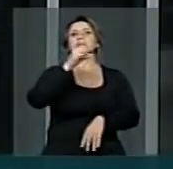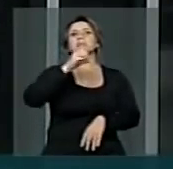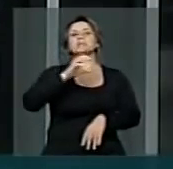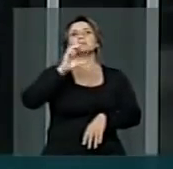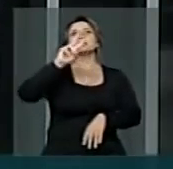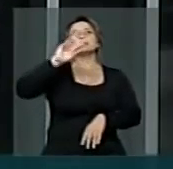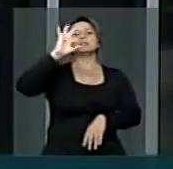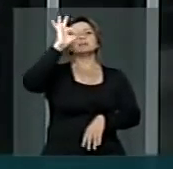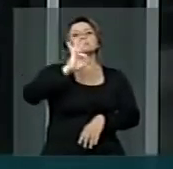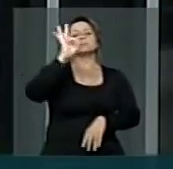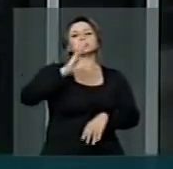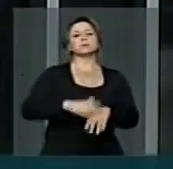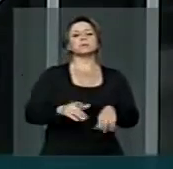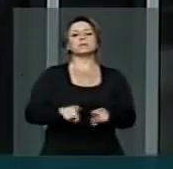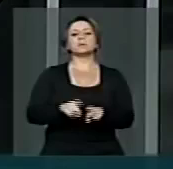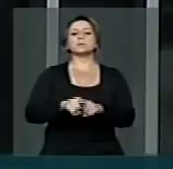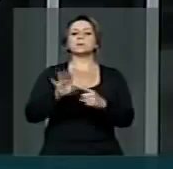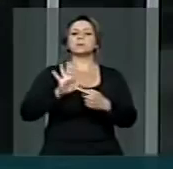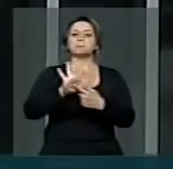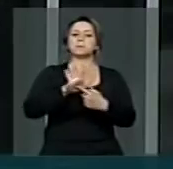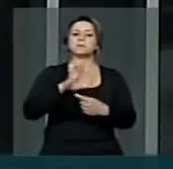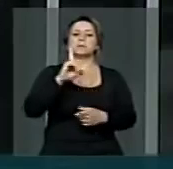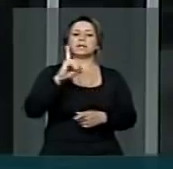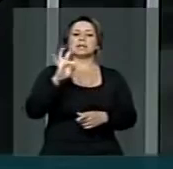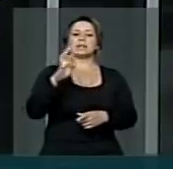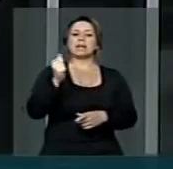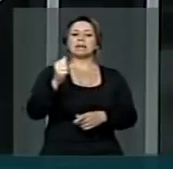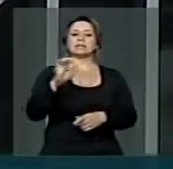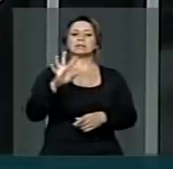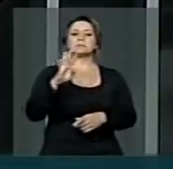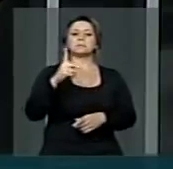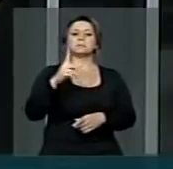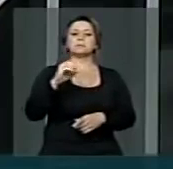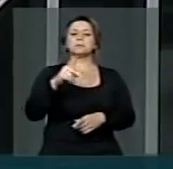2012, informa o Data Popular. Do total,